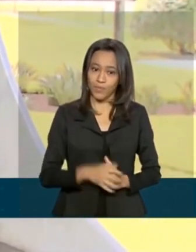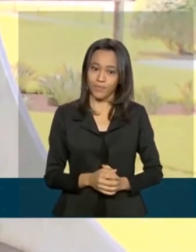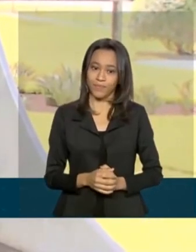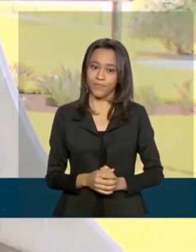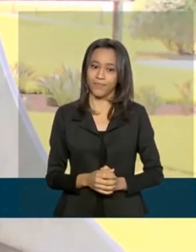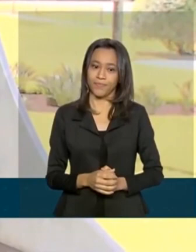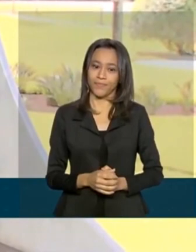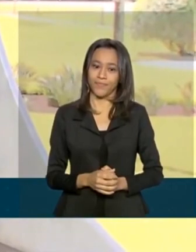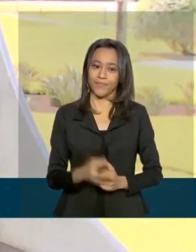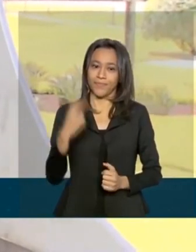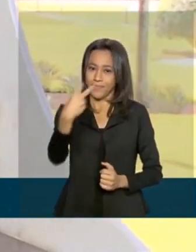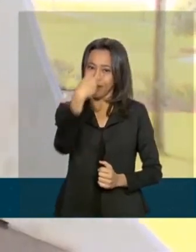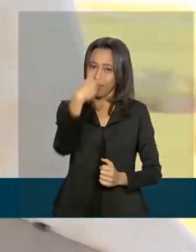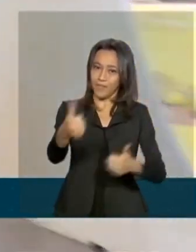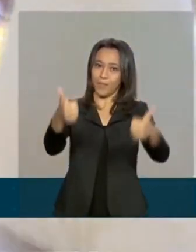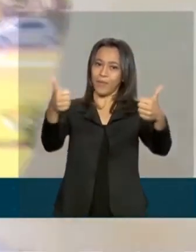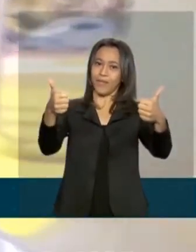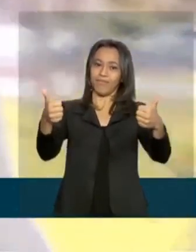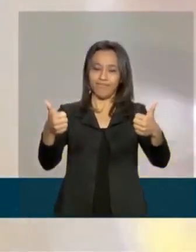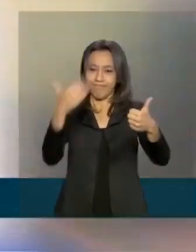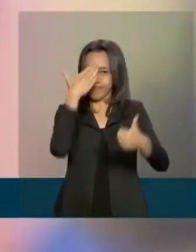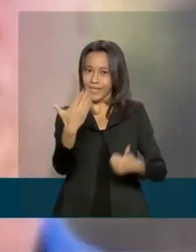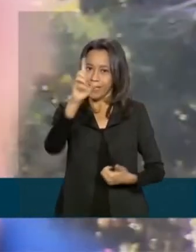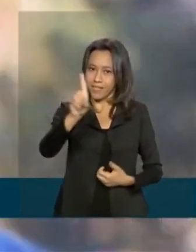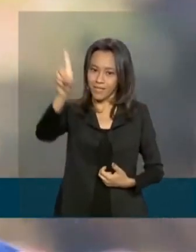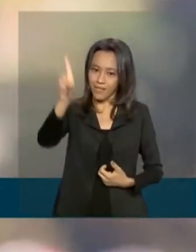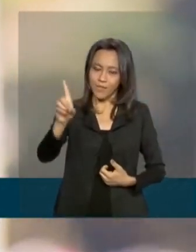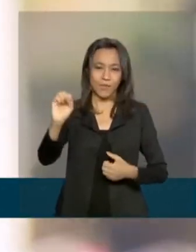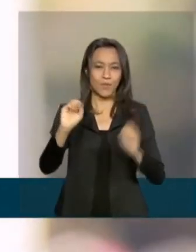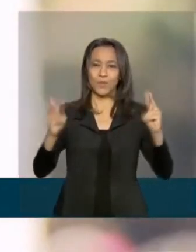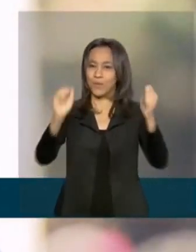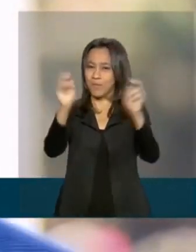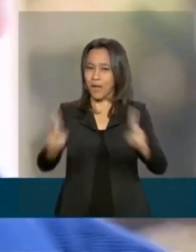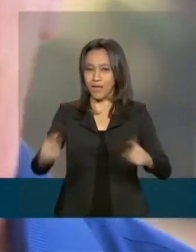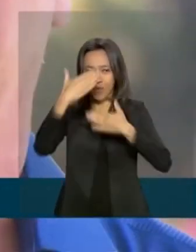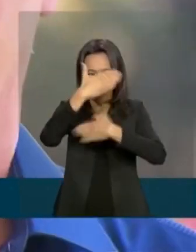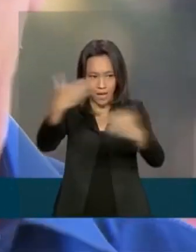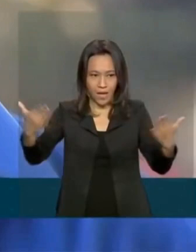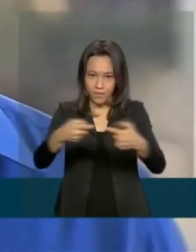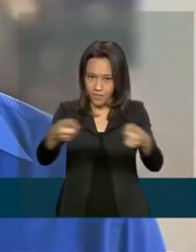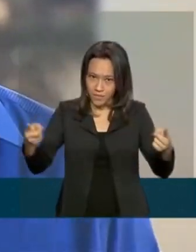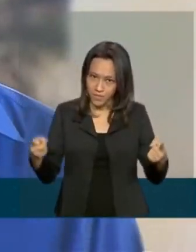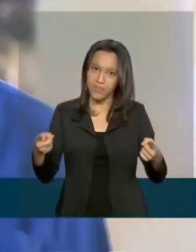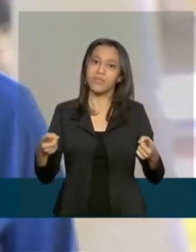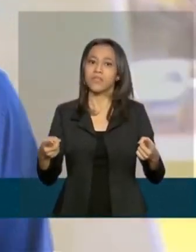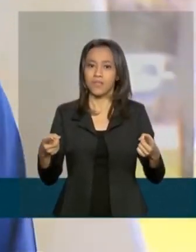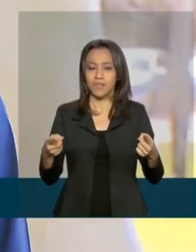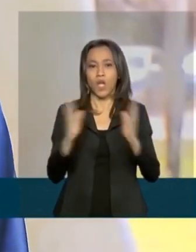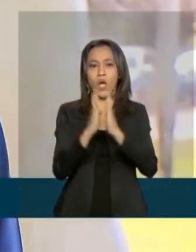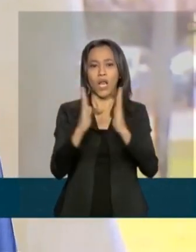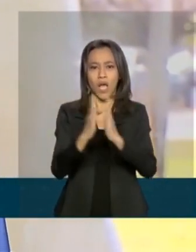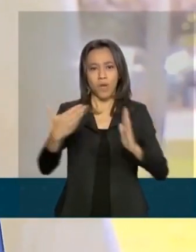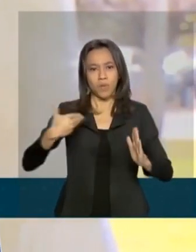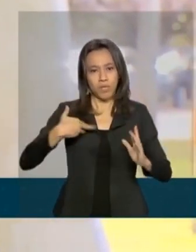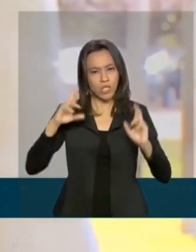com um relatório da ONG francesa Repórteres Sem Fronteiras, foram 580 ataques no último ano, 85% deles lançados pela